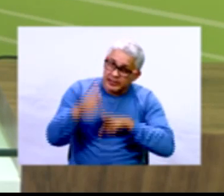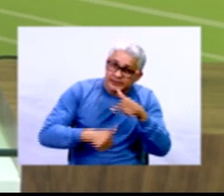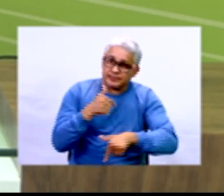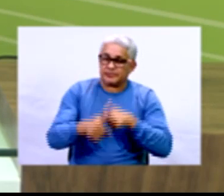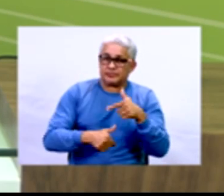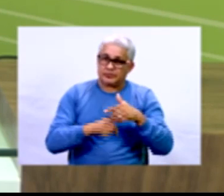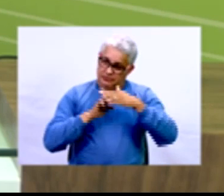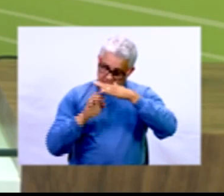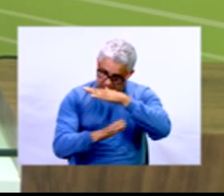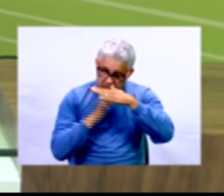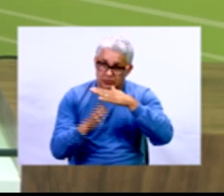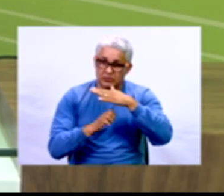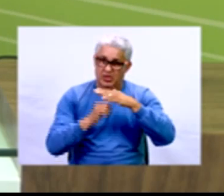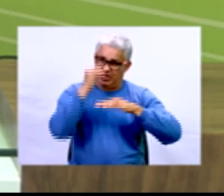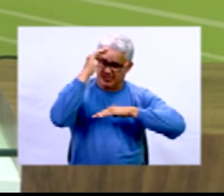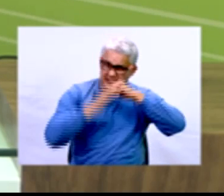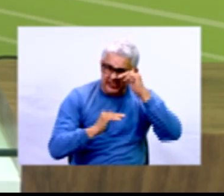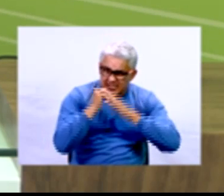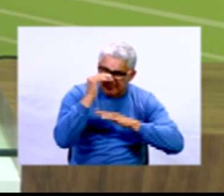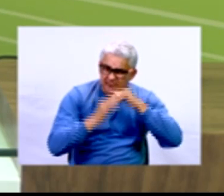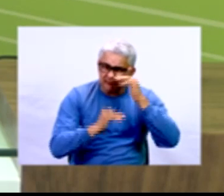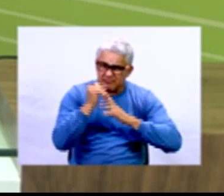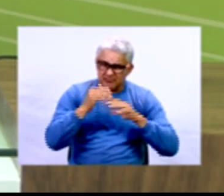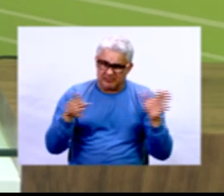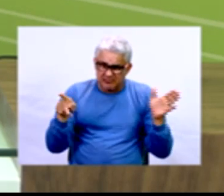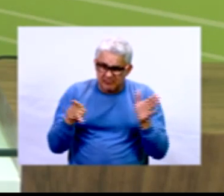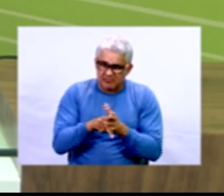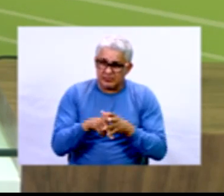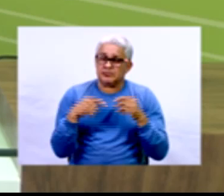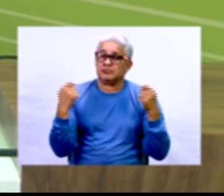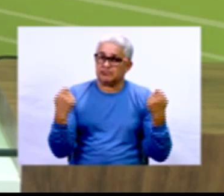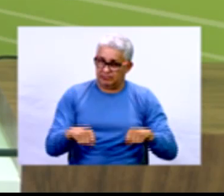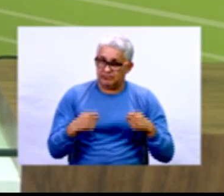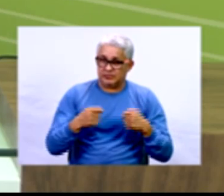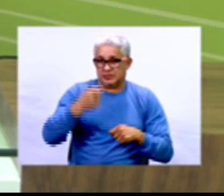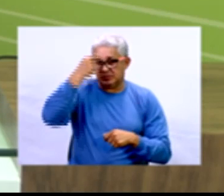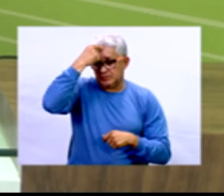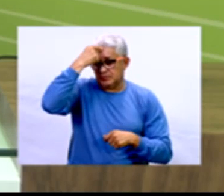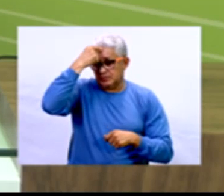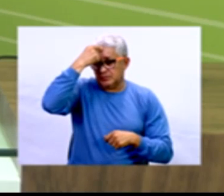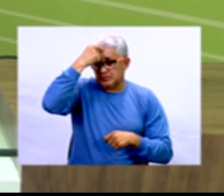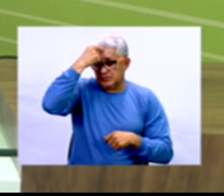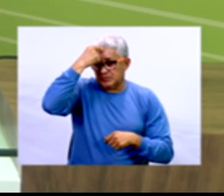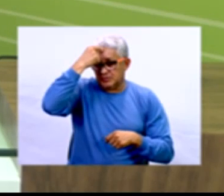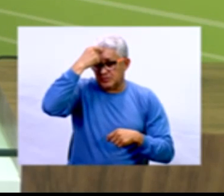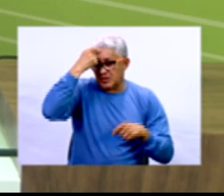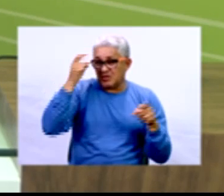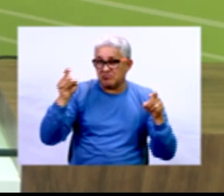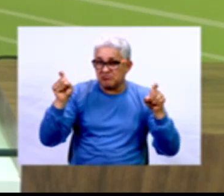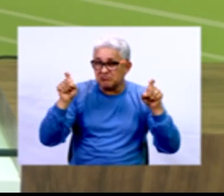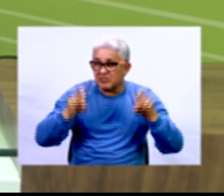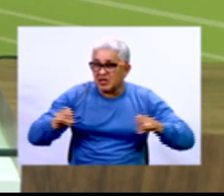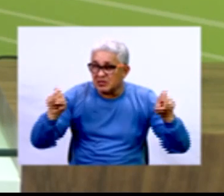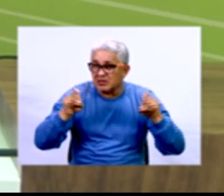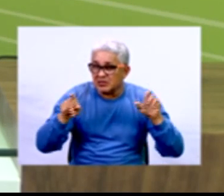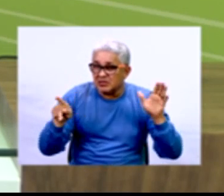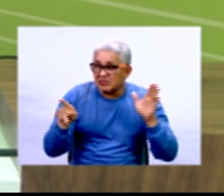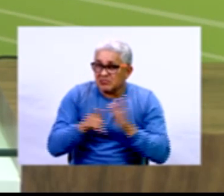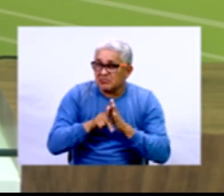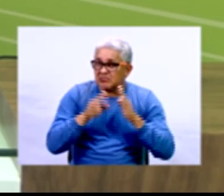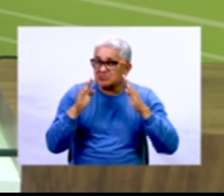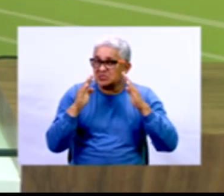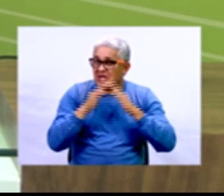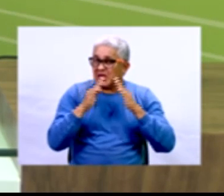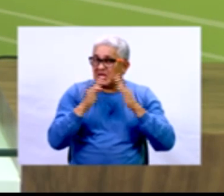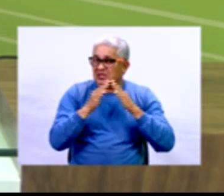em empresas que vivem disso, nós temos que ter uma consciência de que não vai ser aquele computador, aquela nossa máquina comum